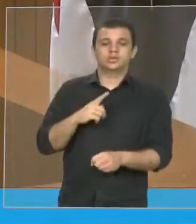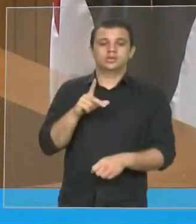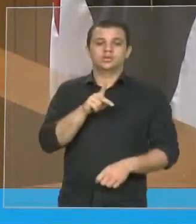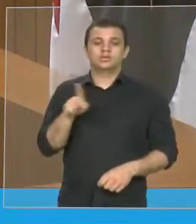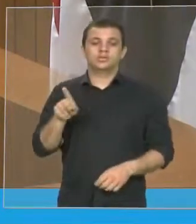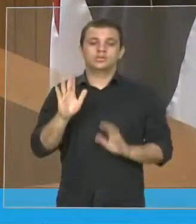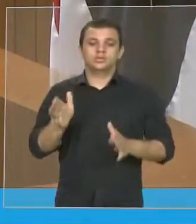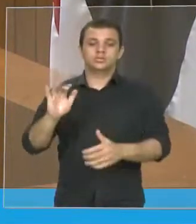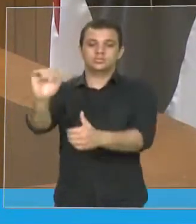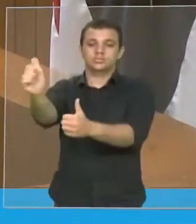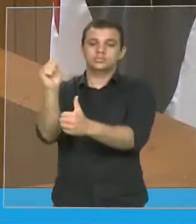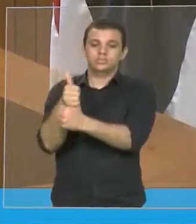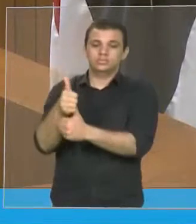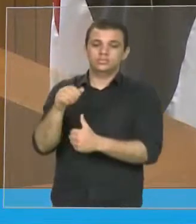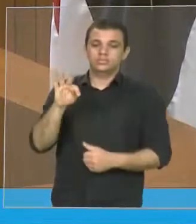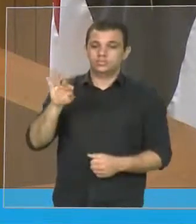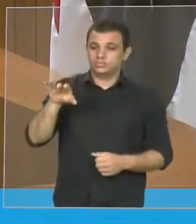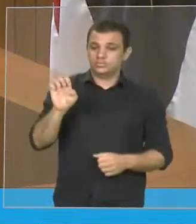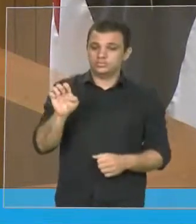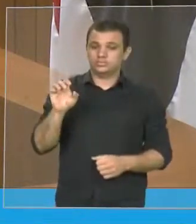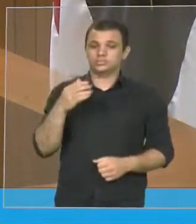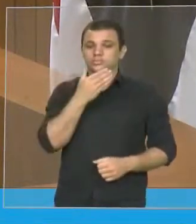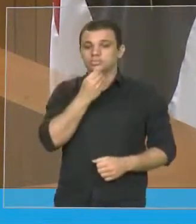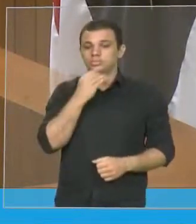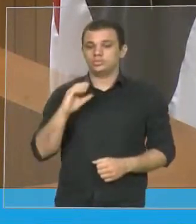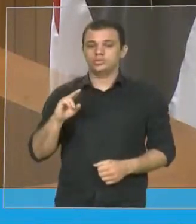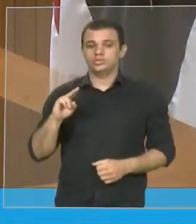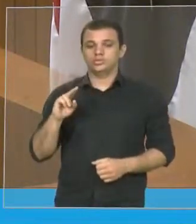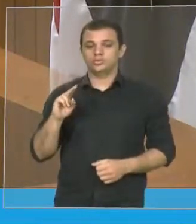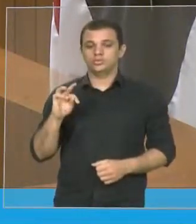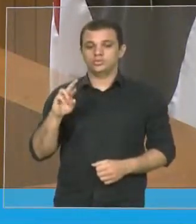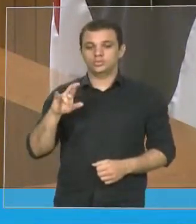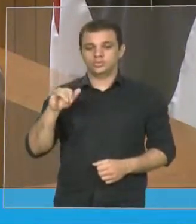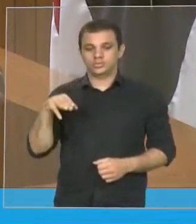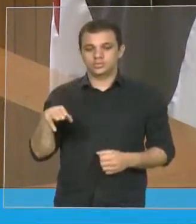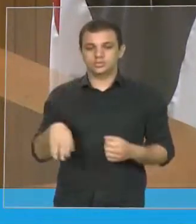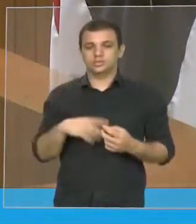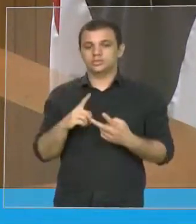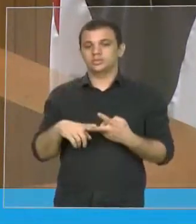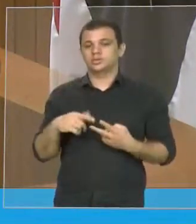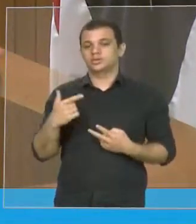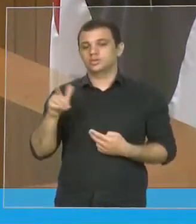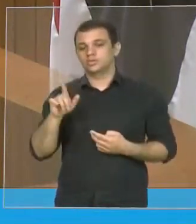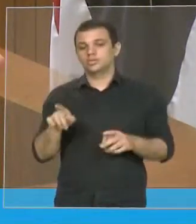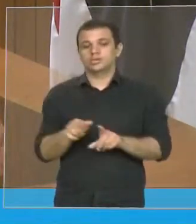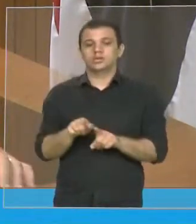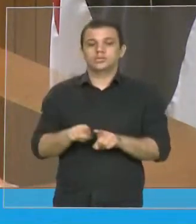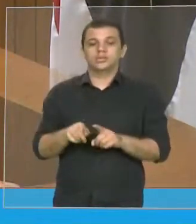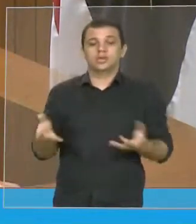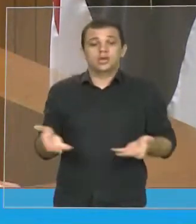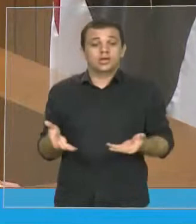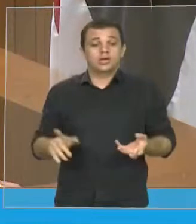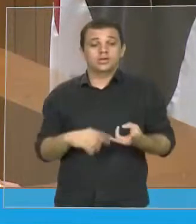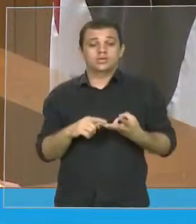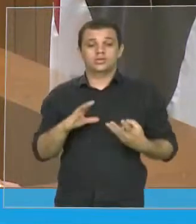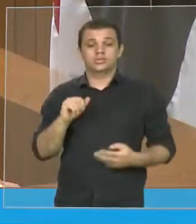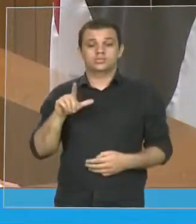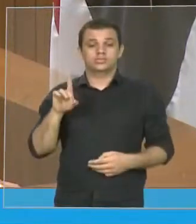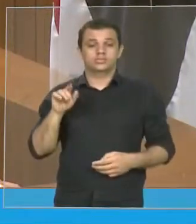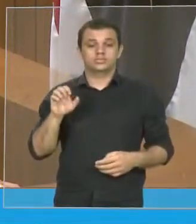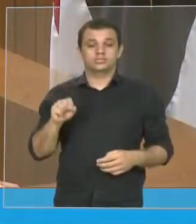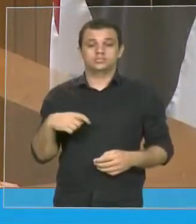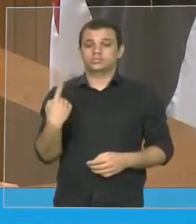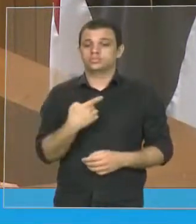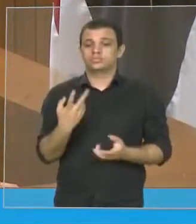a gestão do Dr. Pavão e agora sob o Dr. Caldas. E nós temos notado uma crescente evolução nesse relacionamento